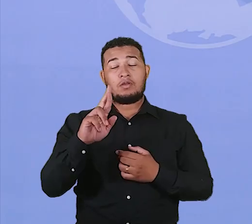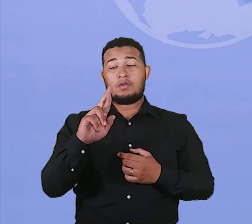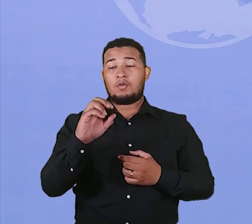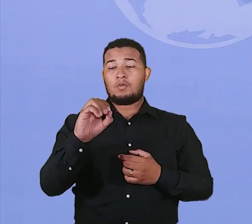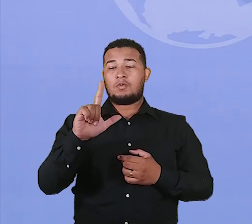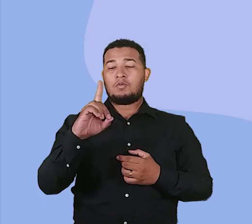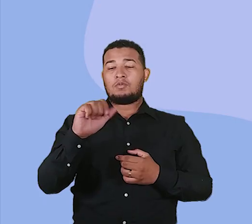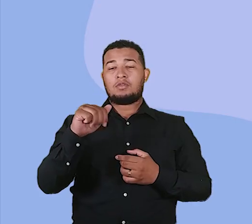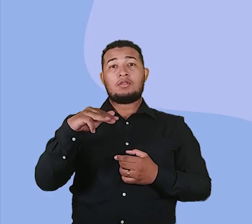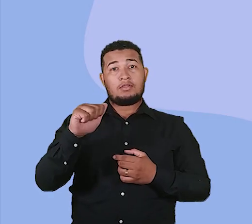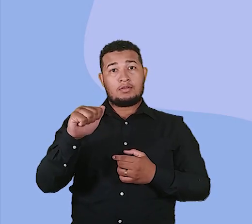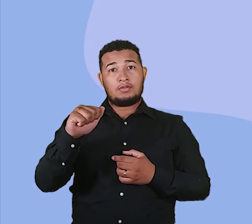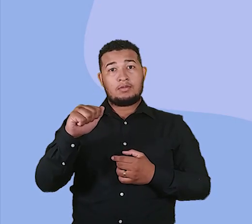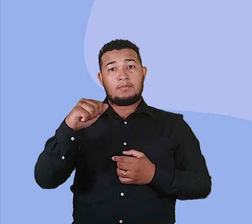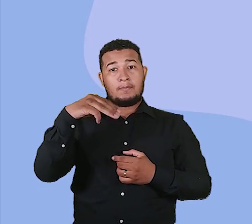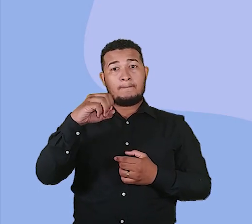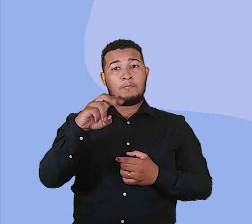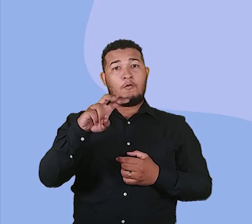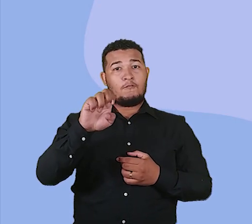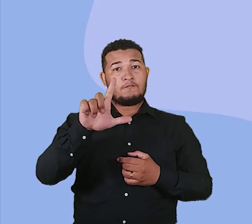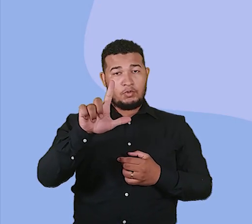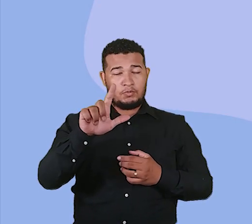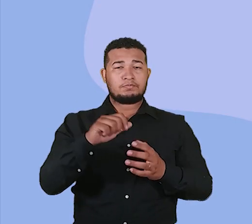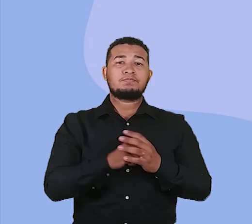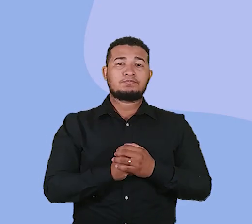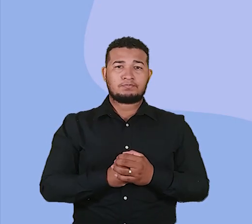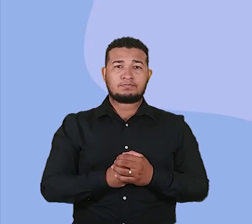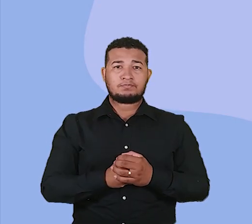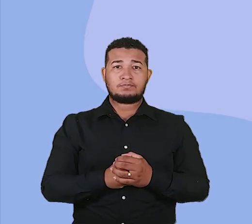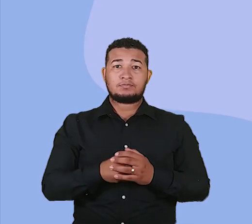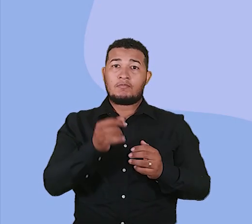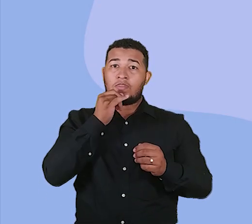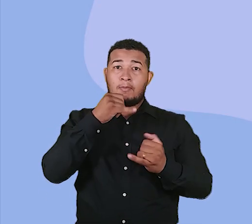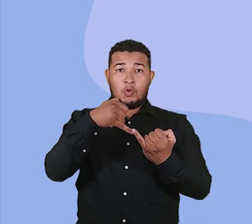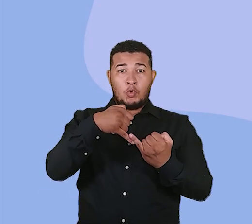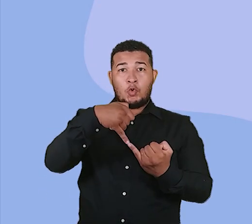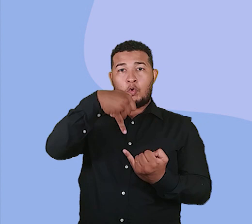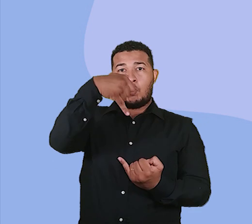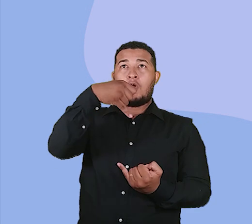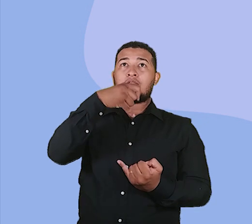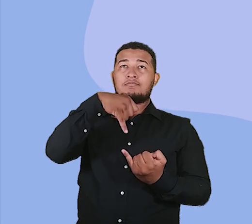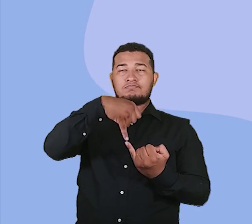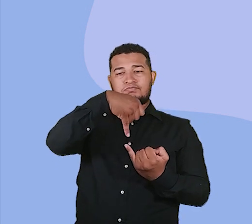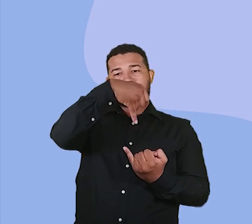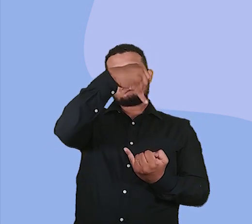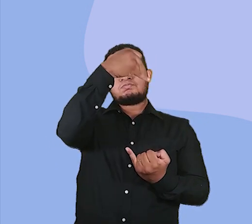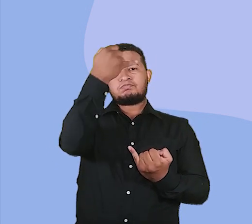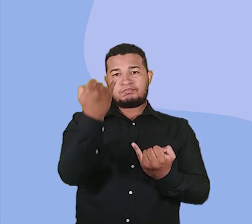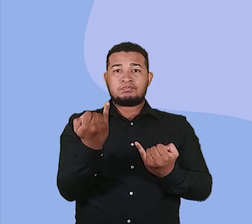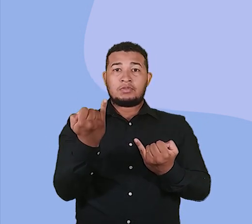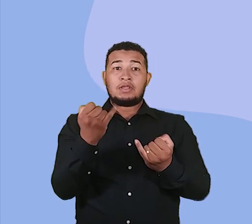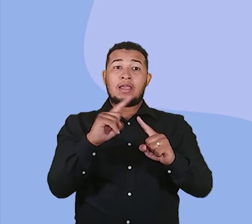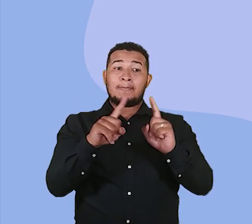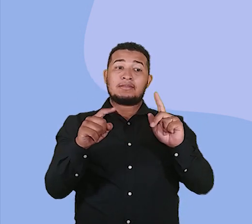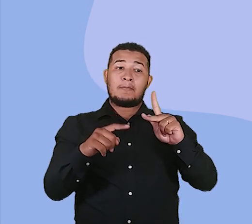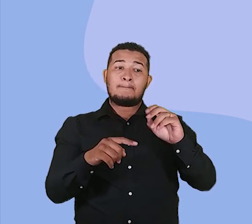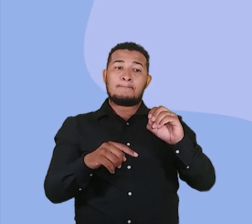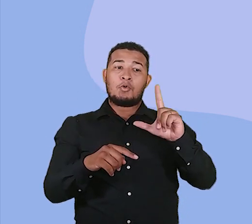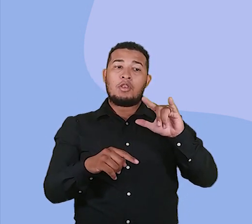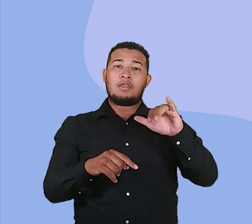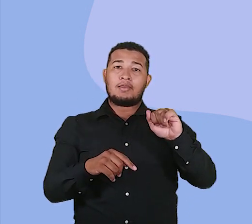roldana móvel ou polia móvel acorda vai ficar preso no teto ea polia se